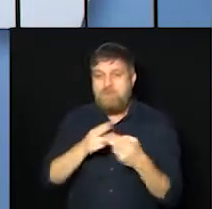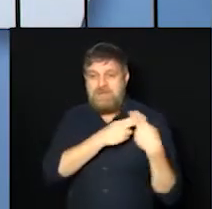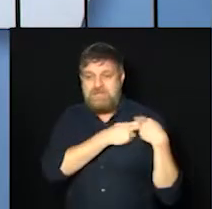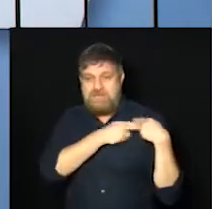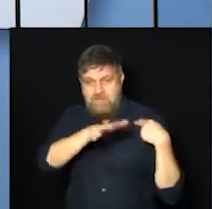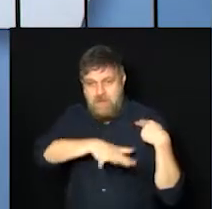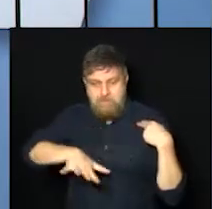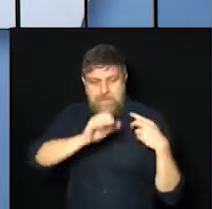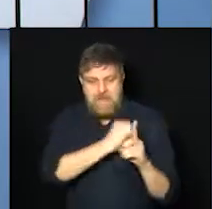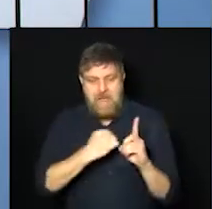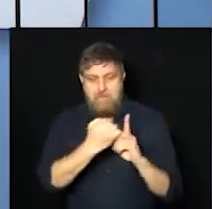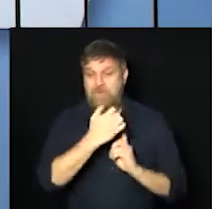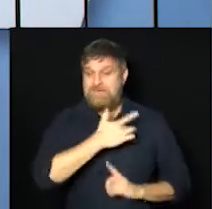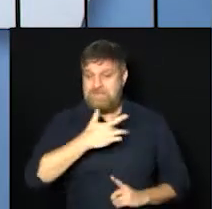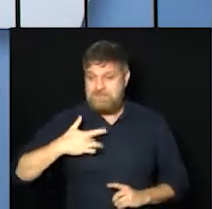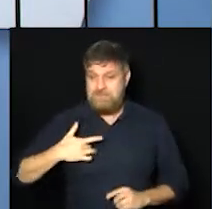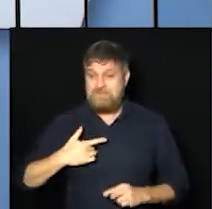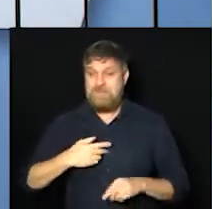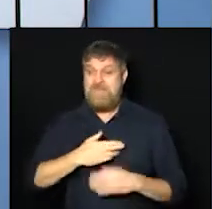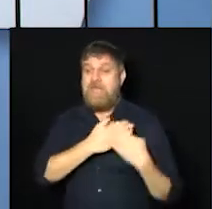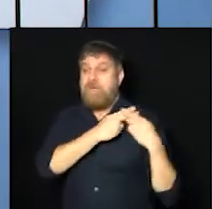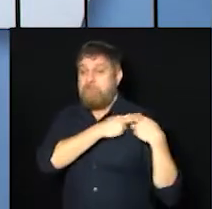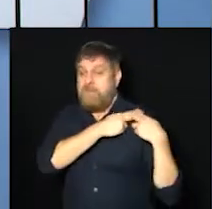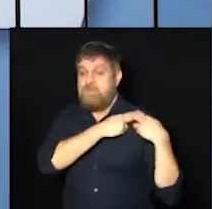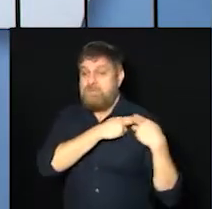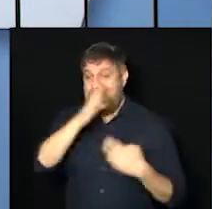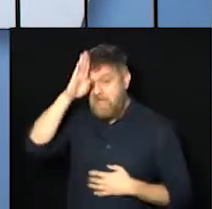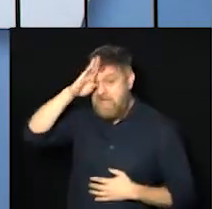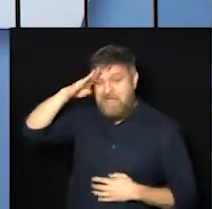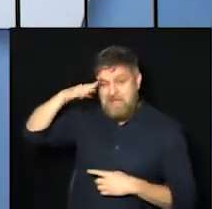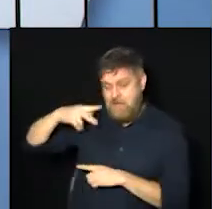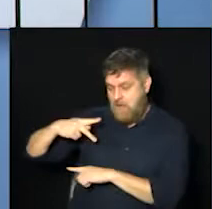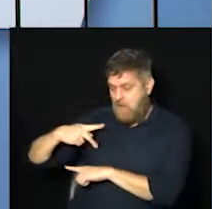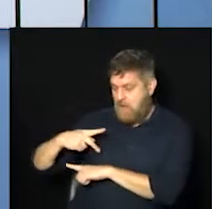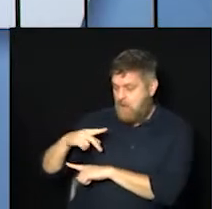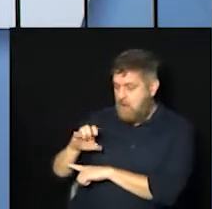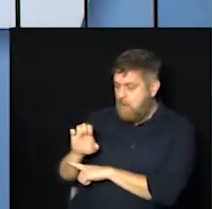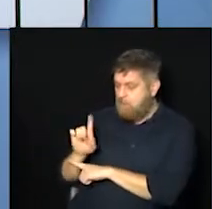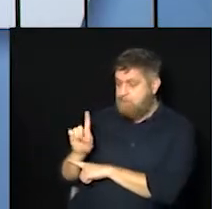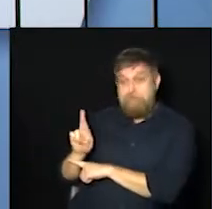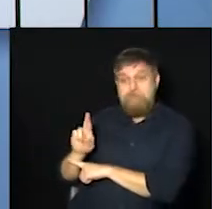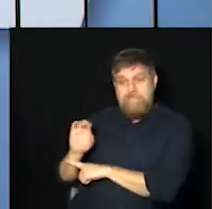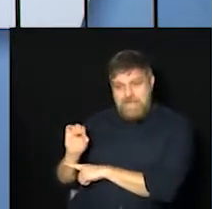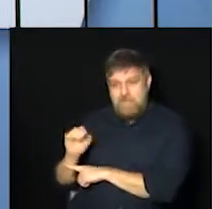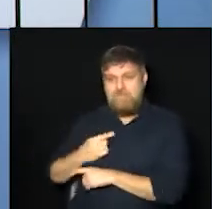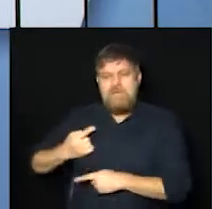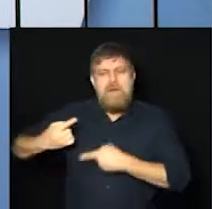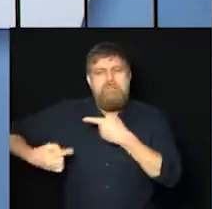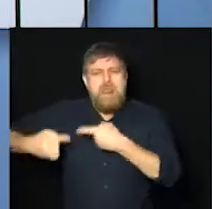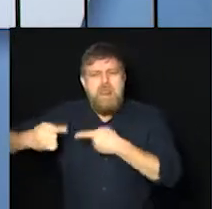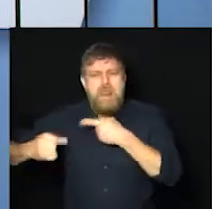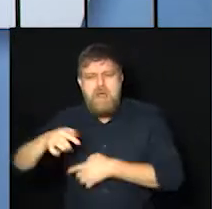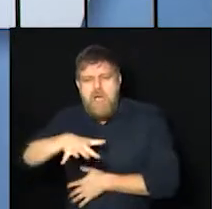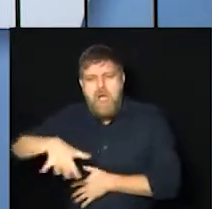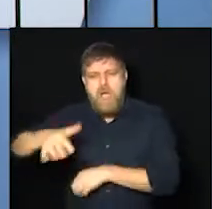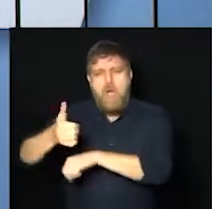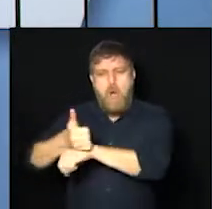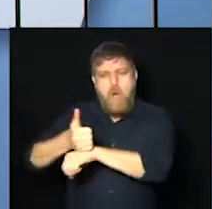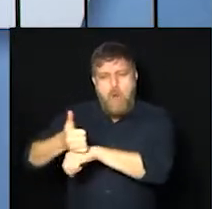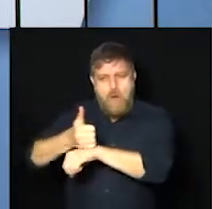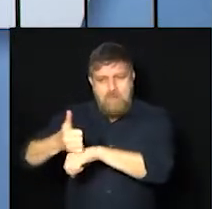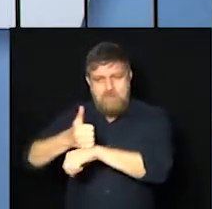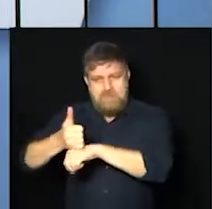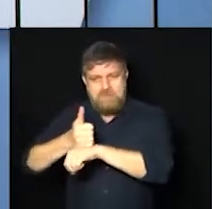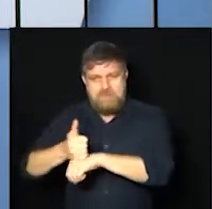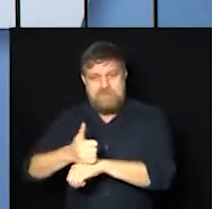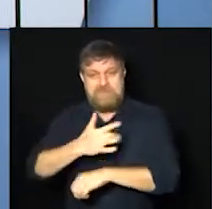Saúde, presidida pelo vereador Pedro Tourinho, que vai discutir aí o trabalho dos profissionais na rede pública de